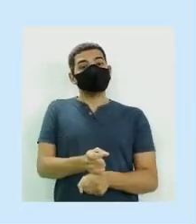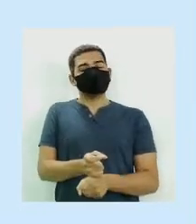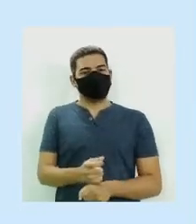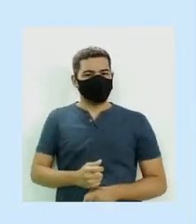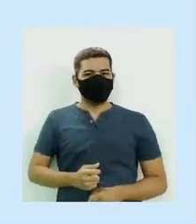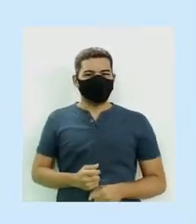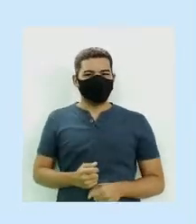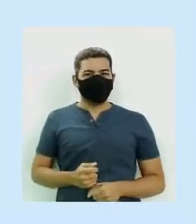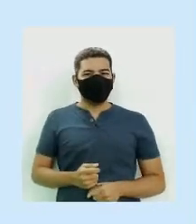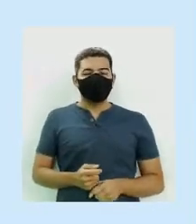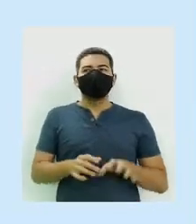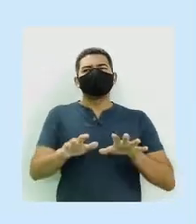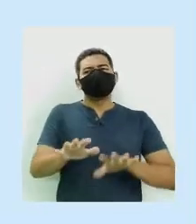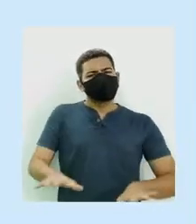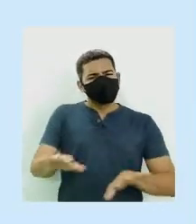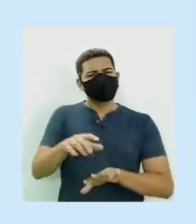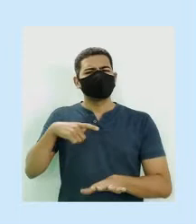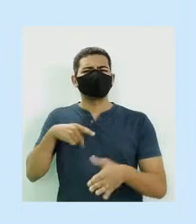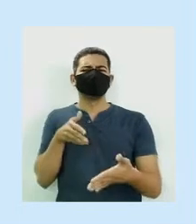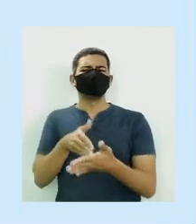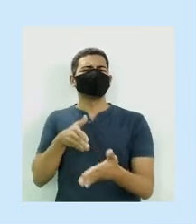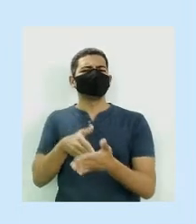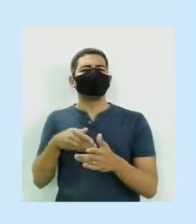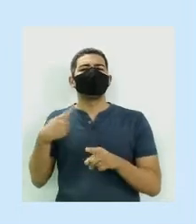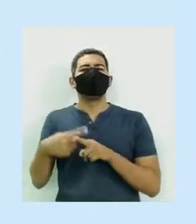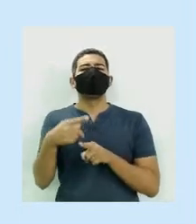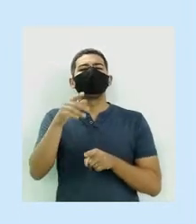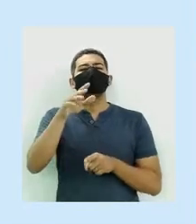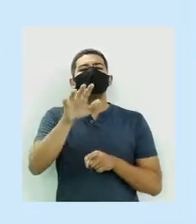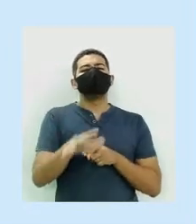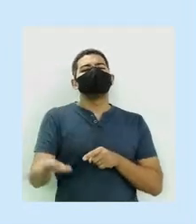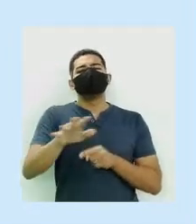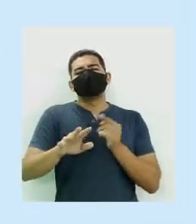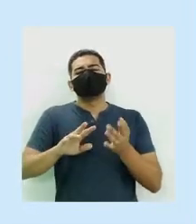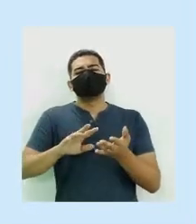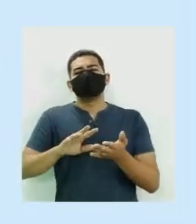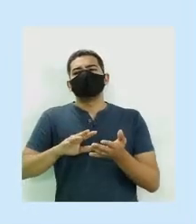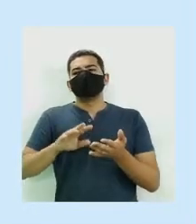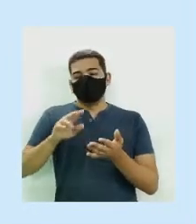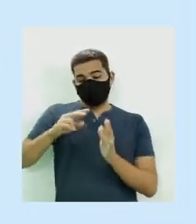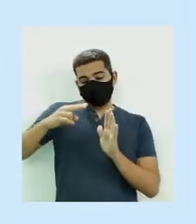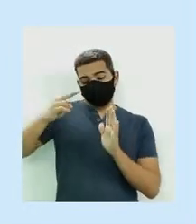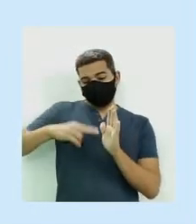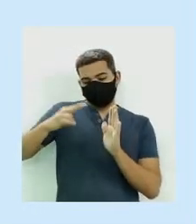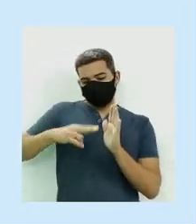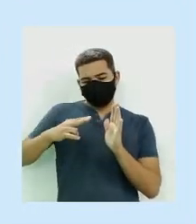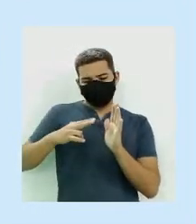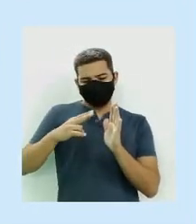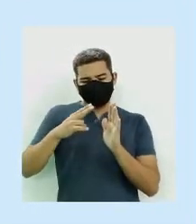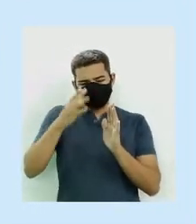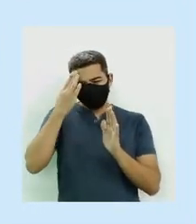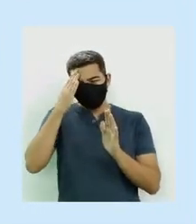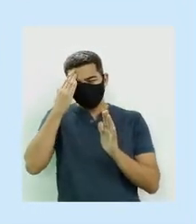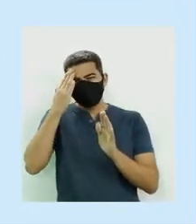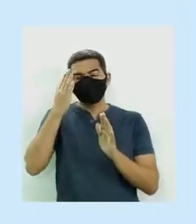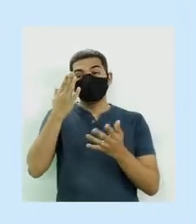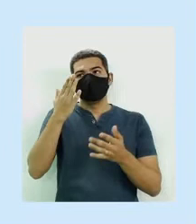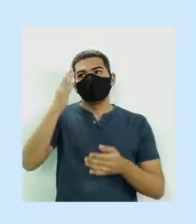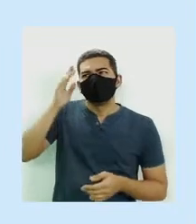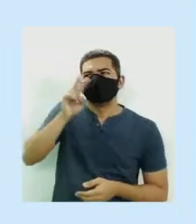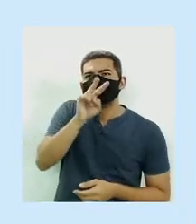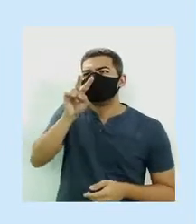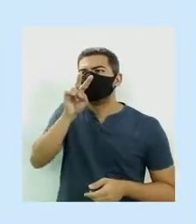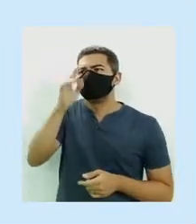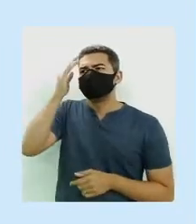acaba se limitando porque a gente não tem essa interpretação daquilo que estamos vivendo, aquilo que nos